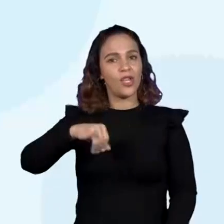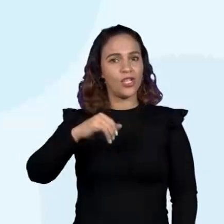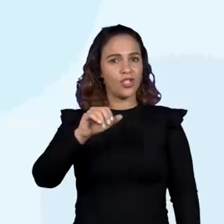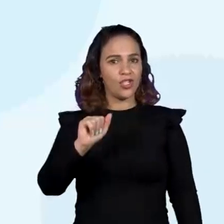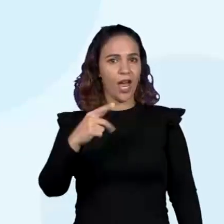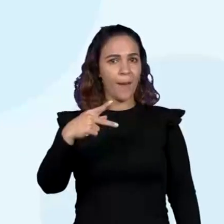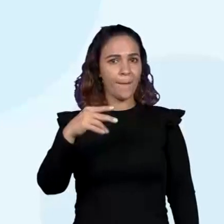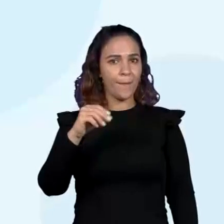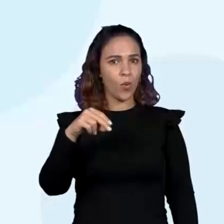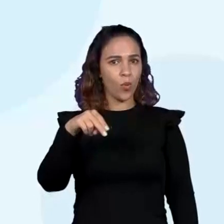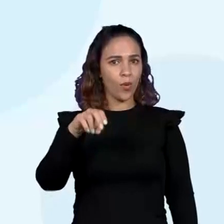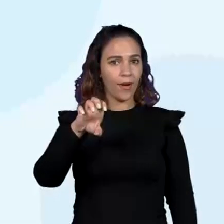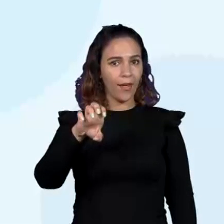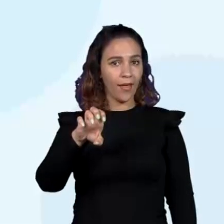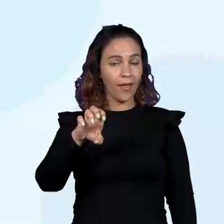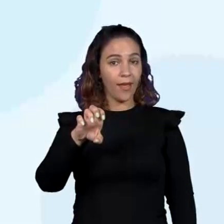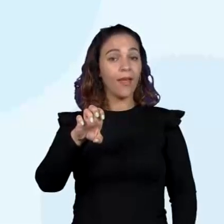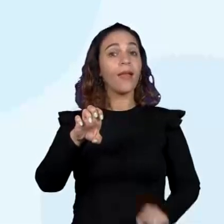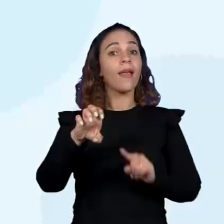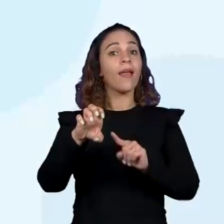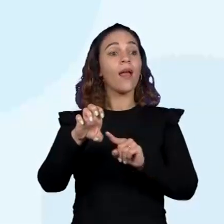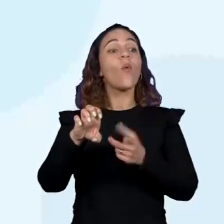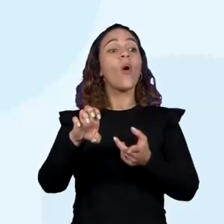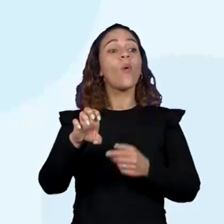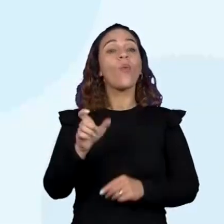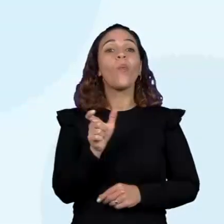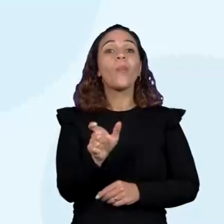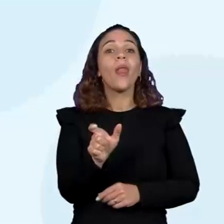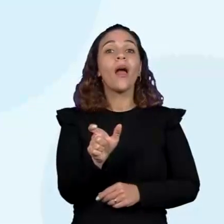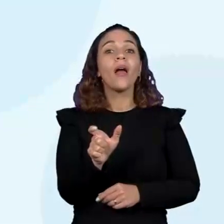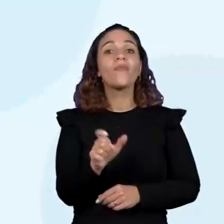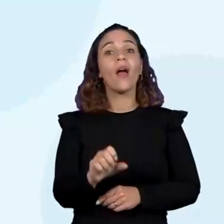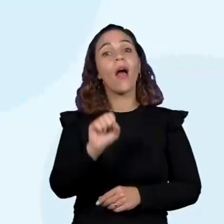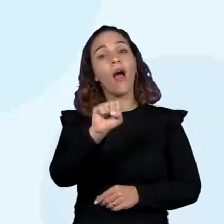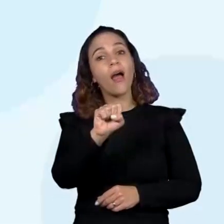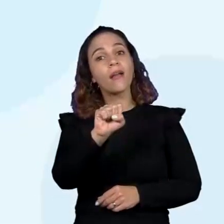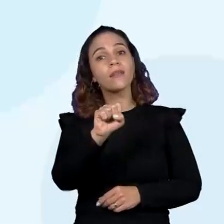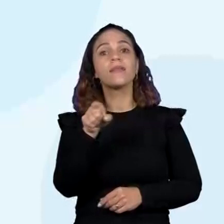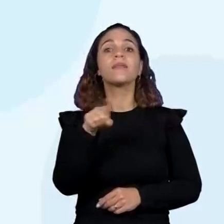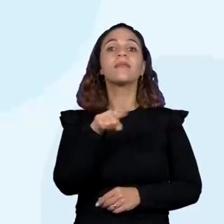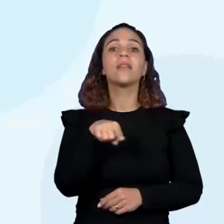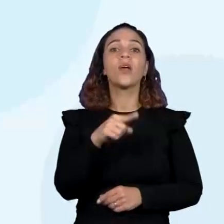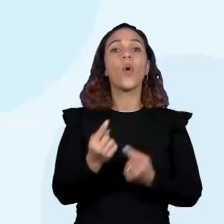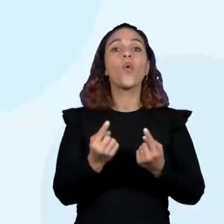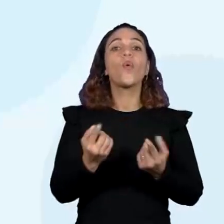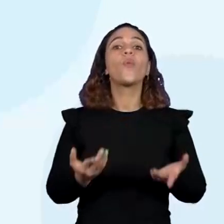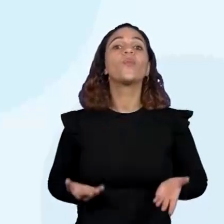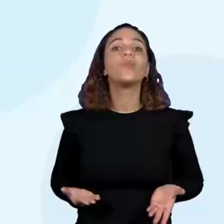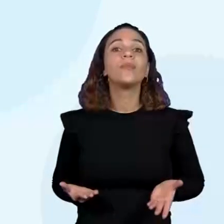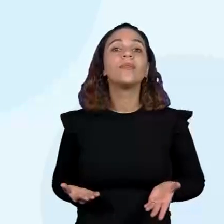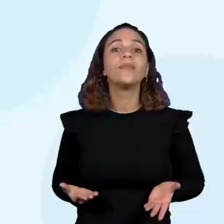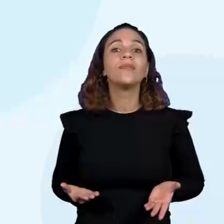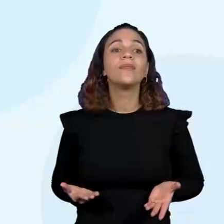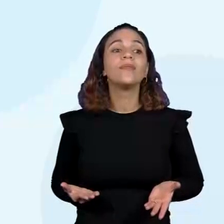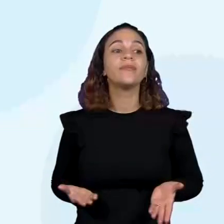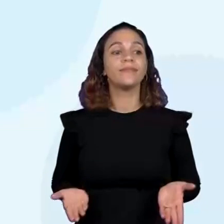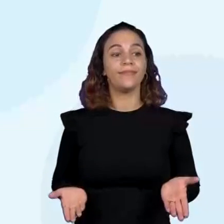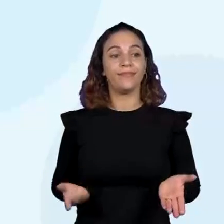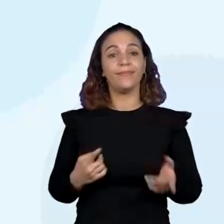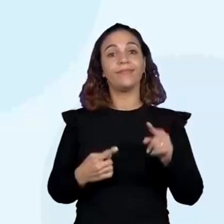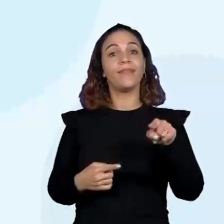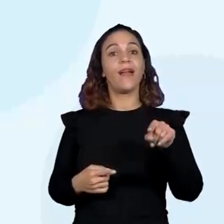ou com Z? Está falando da origem da mãe do amigo Toshiro. Se é